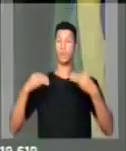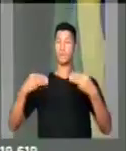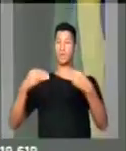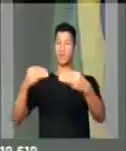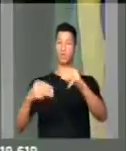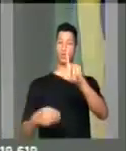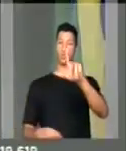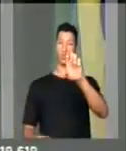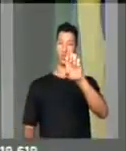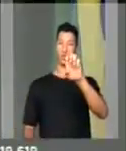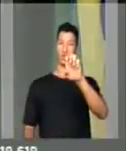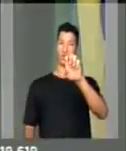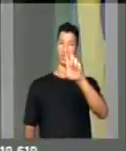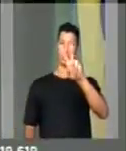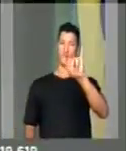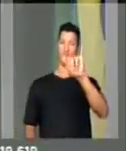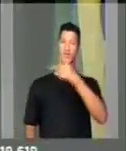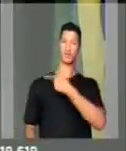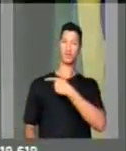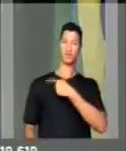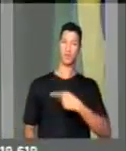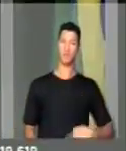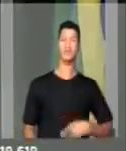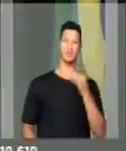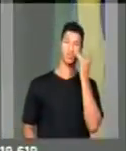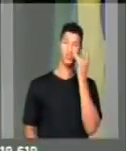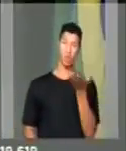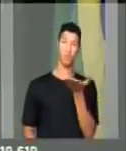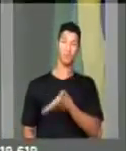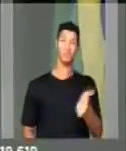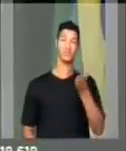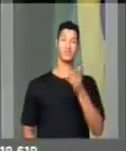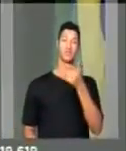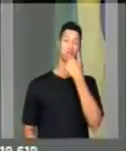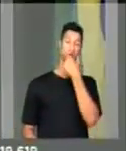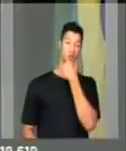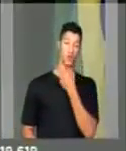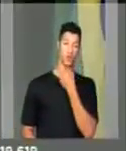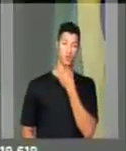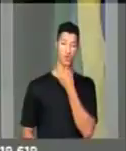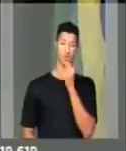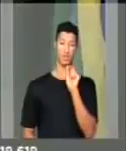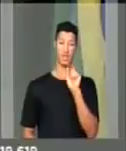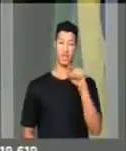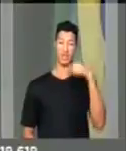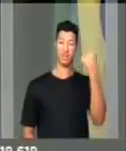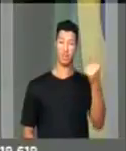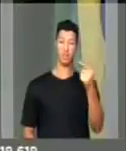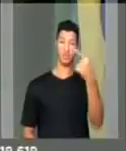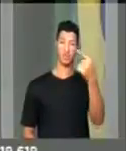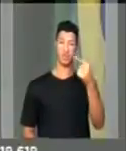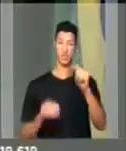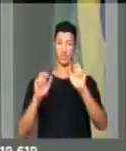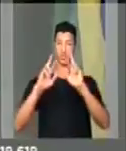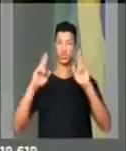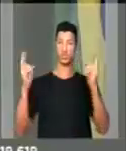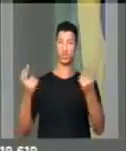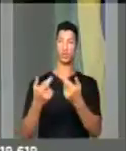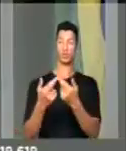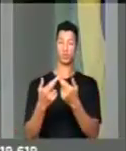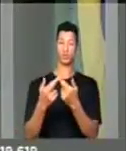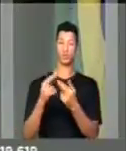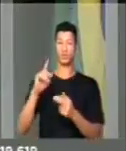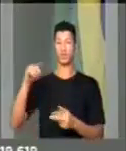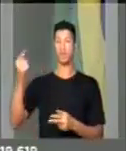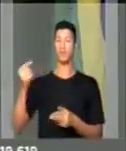Levi, o ministro da presidenta Dilma Rousseff. Um homem que depois de 7 reuniões,